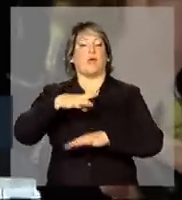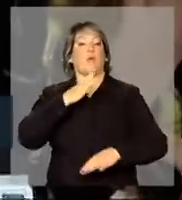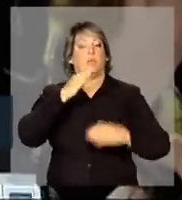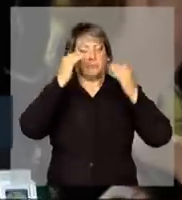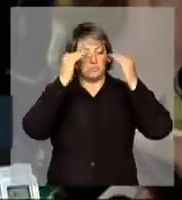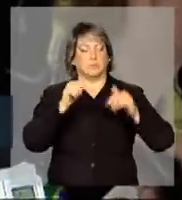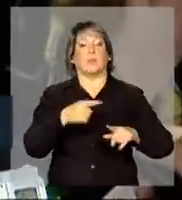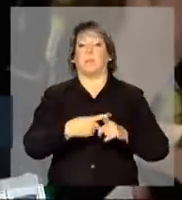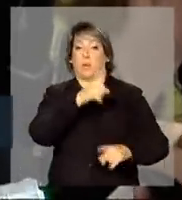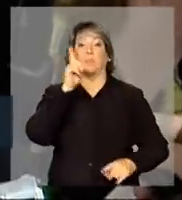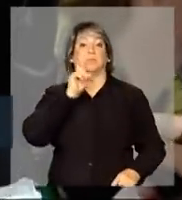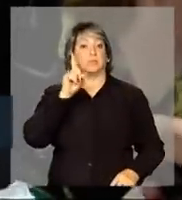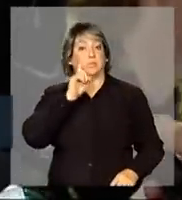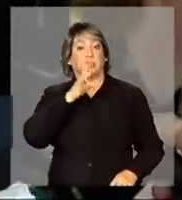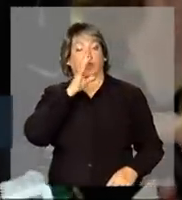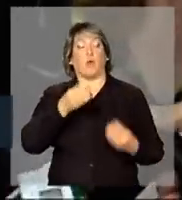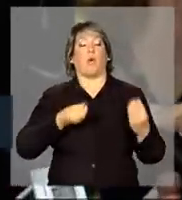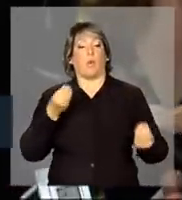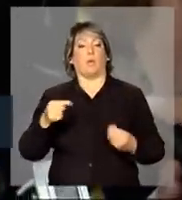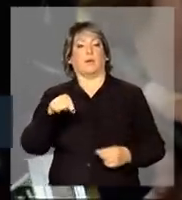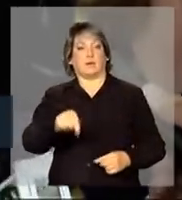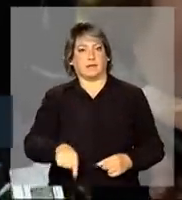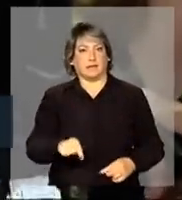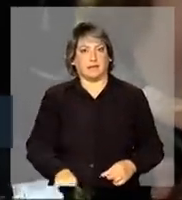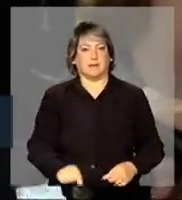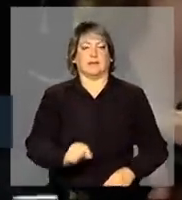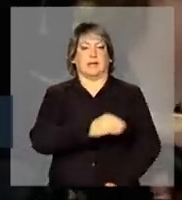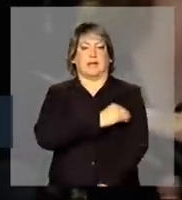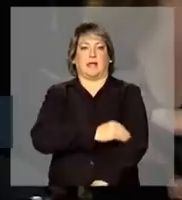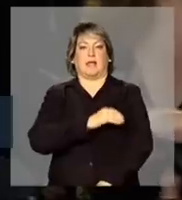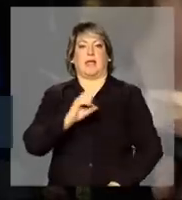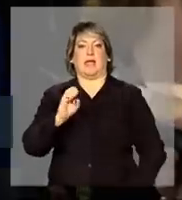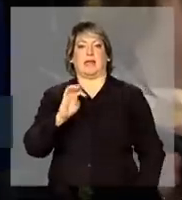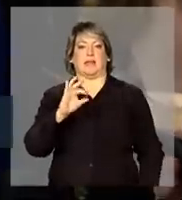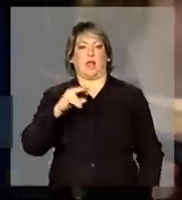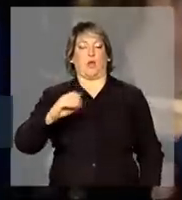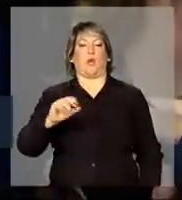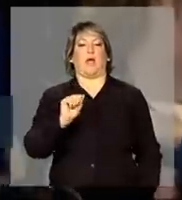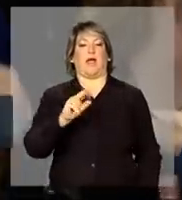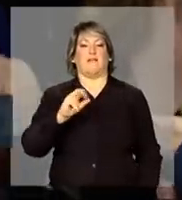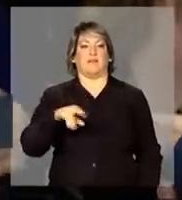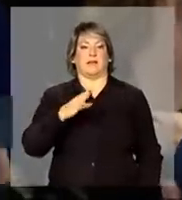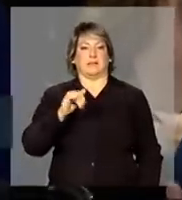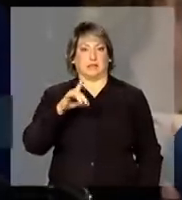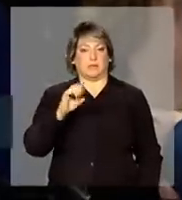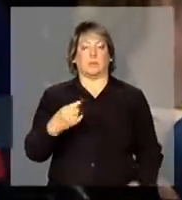pelos Estados Unidos, por exemplo, como combustível etanol avançado,